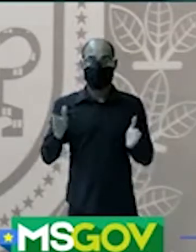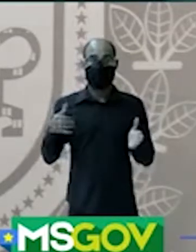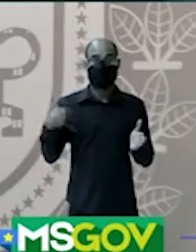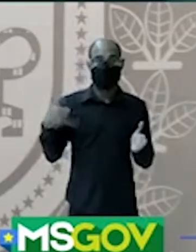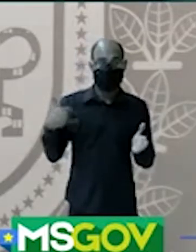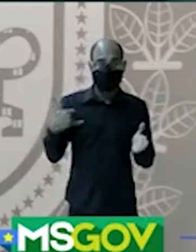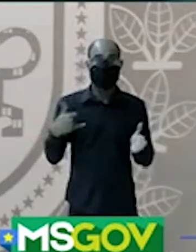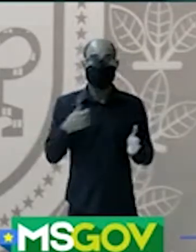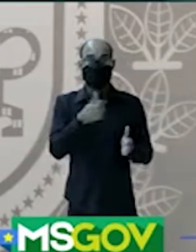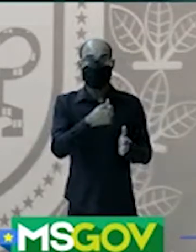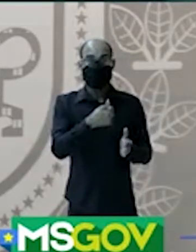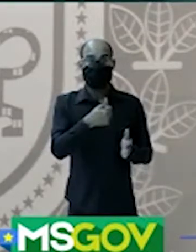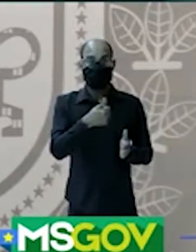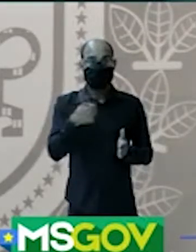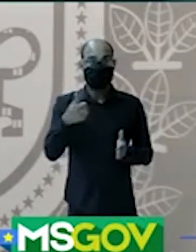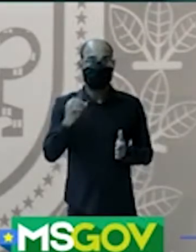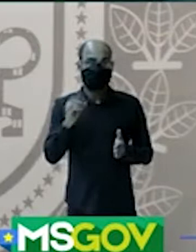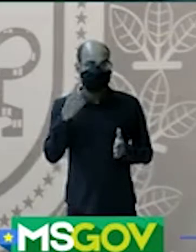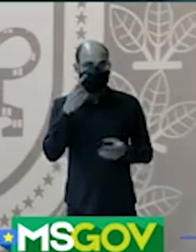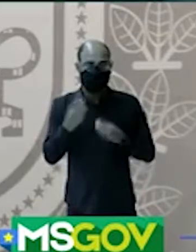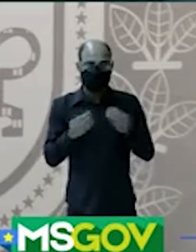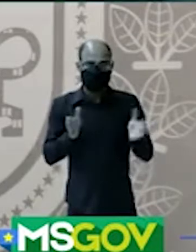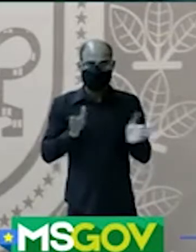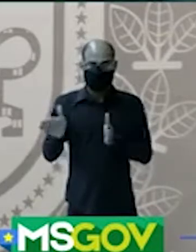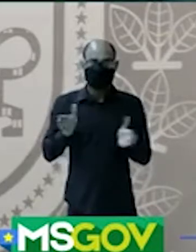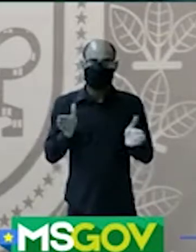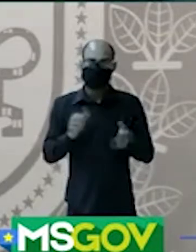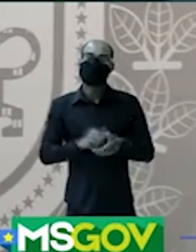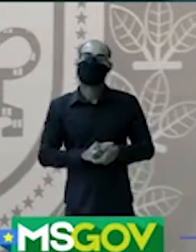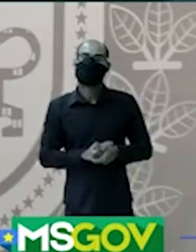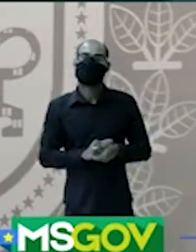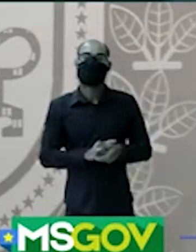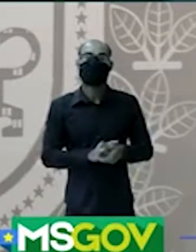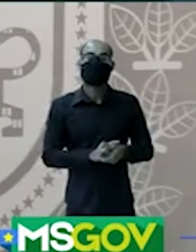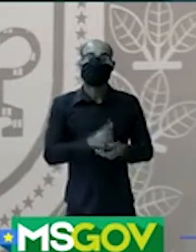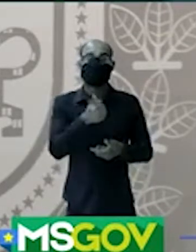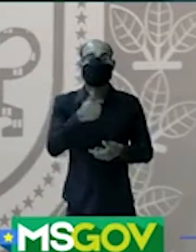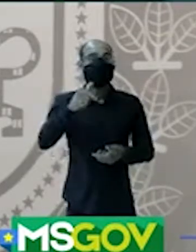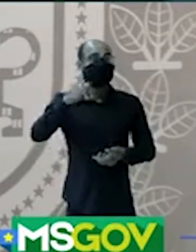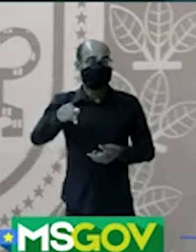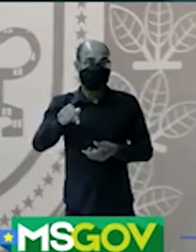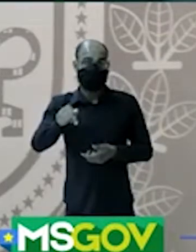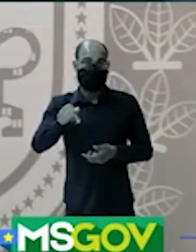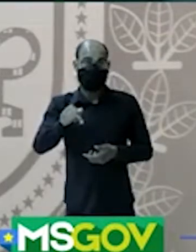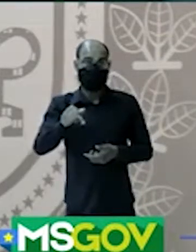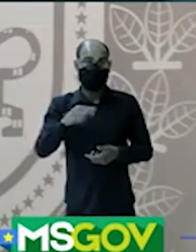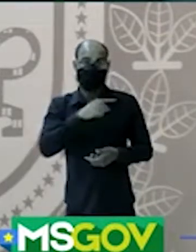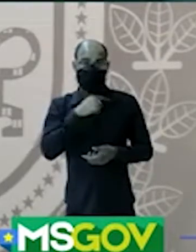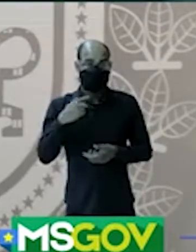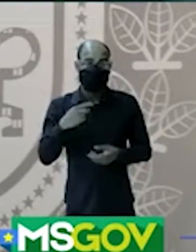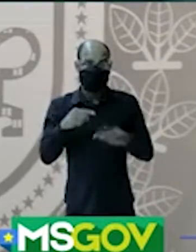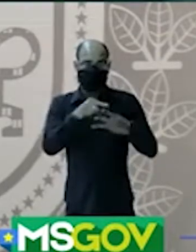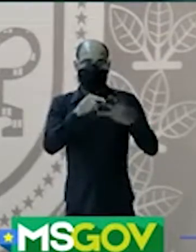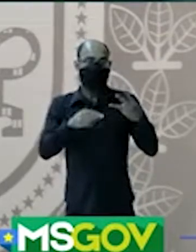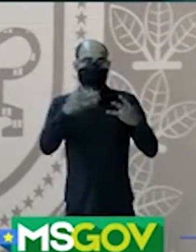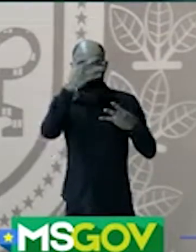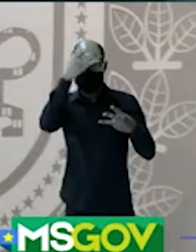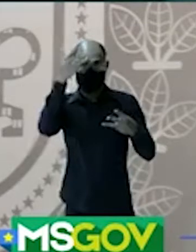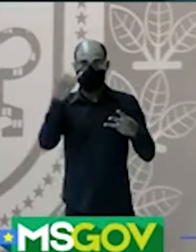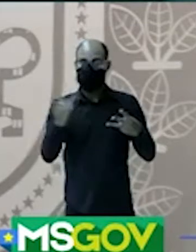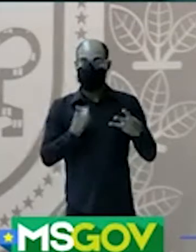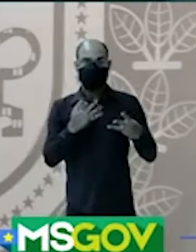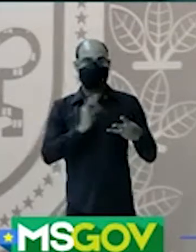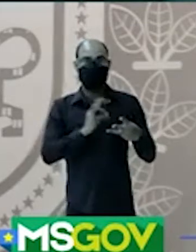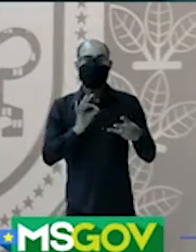anos dentro 17 ovos Apenas três pessoas nada relatado as